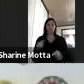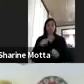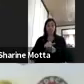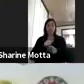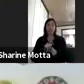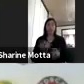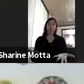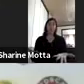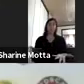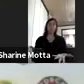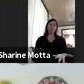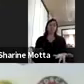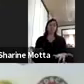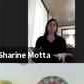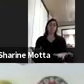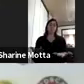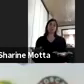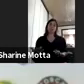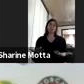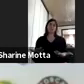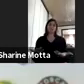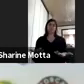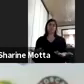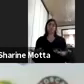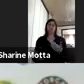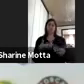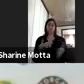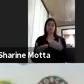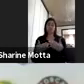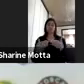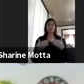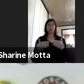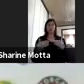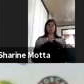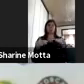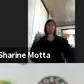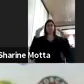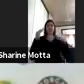nem preocupados se a popularidade dele suba. O que importa é que